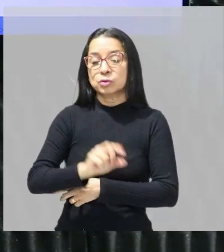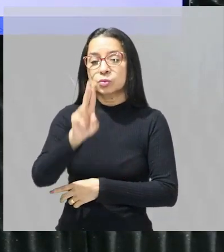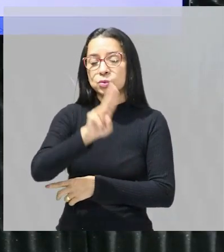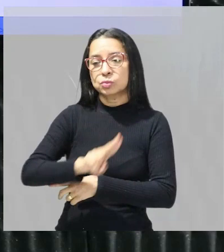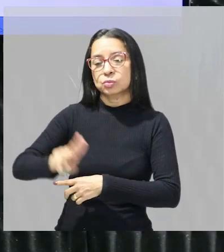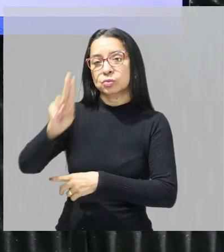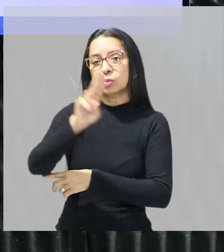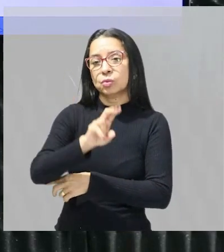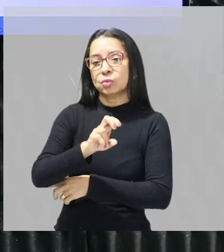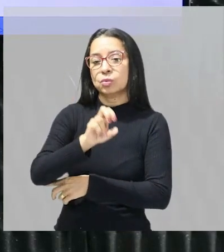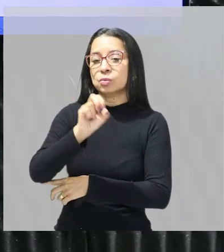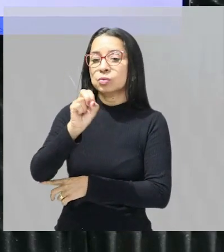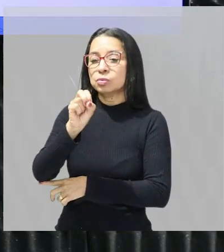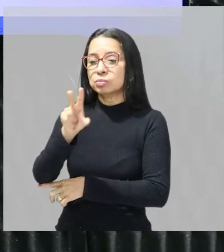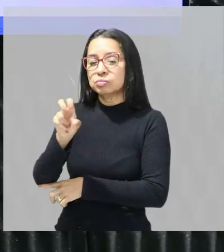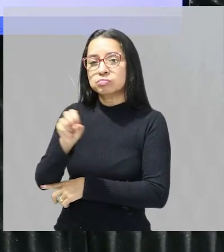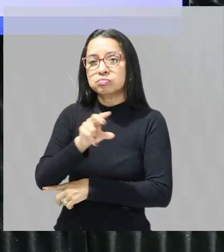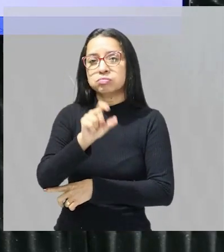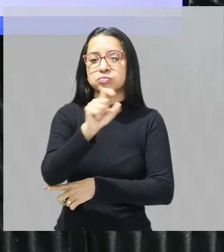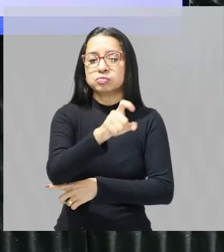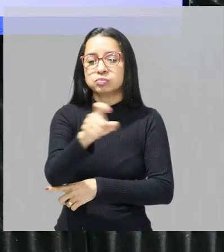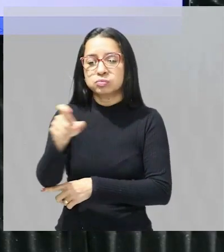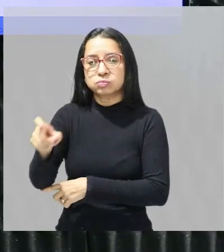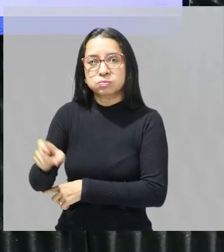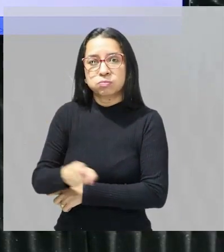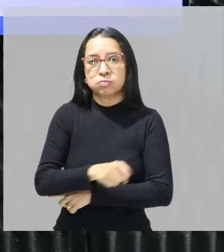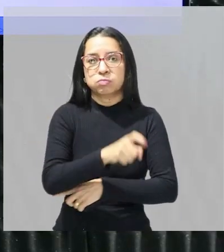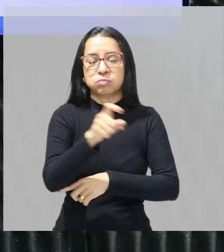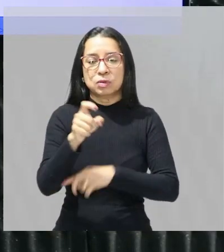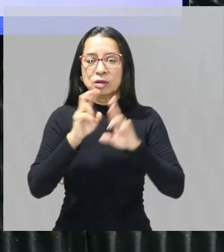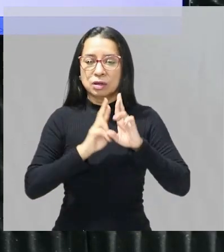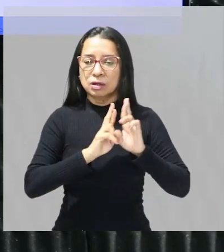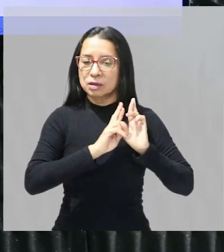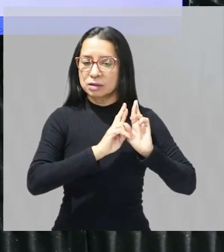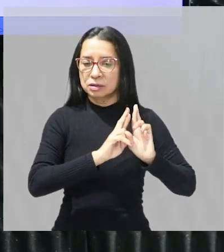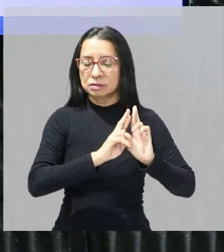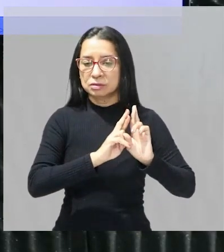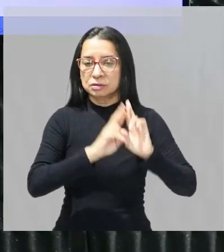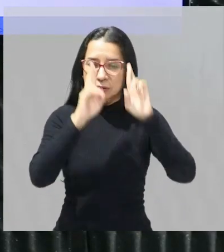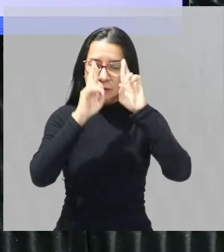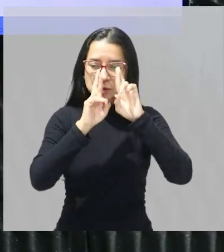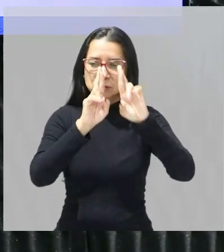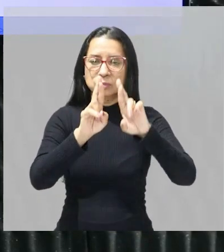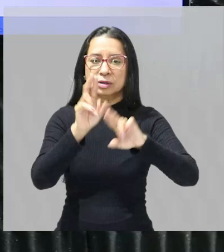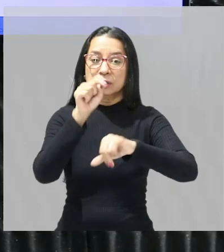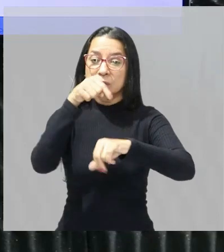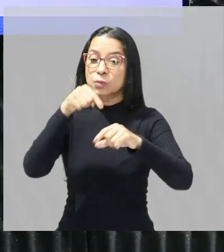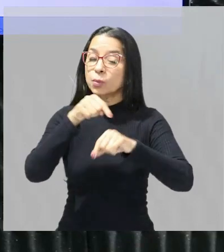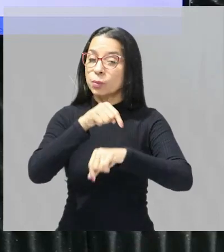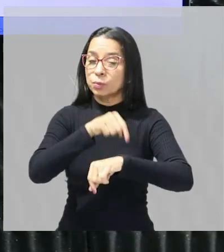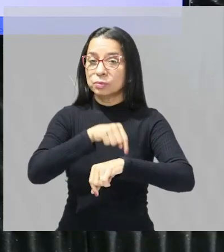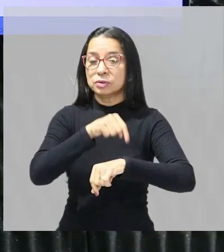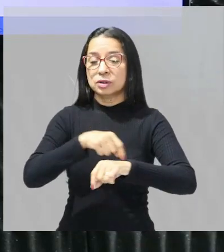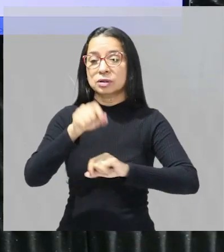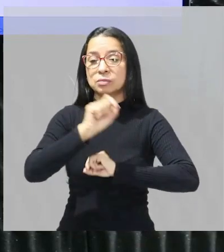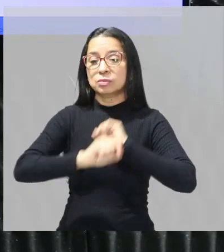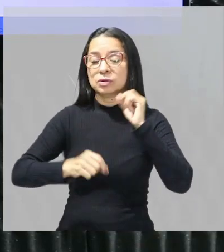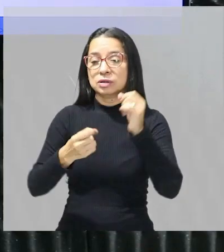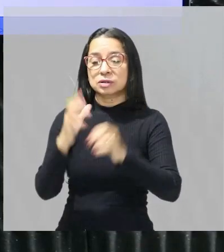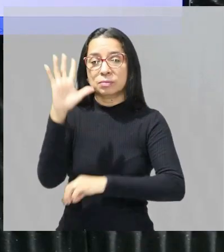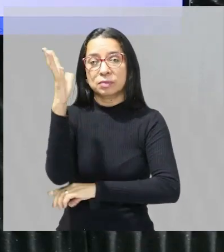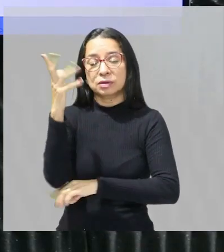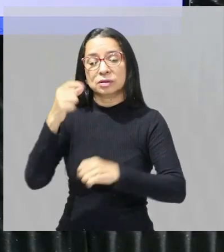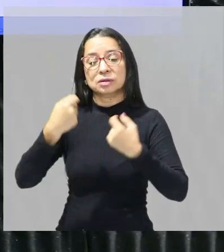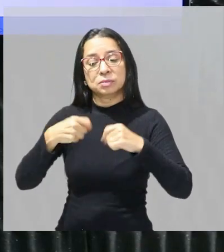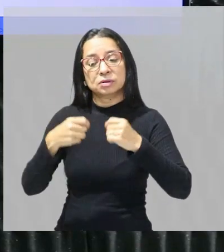natural possível, tá certo? Respeitando aí o prazo, né, que as plantas têm para se desenvolver e os frutos, belezinha? No campo